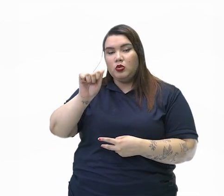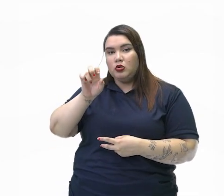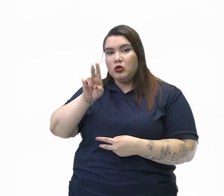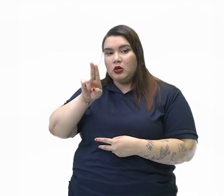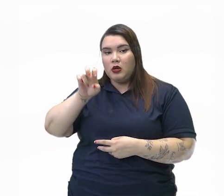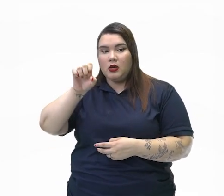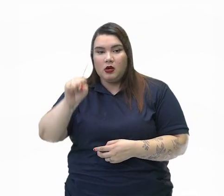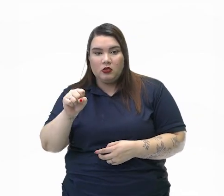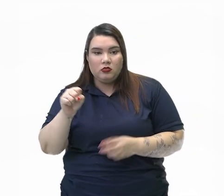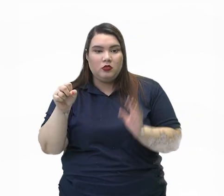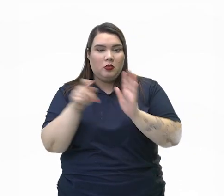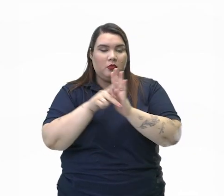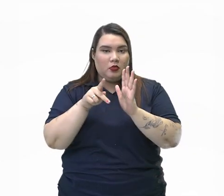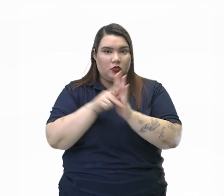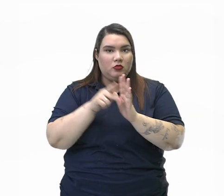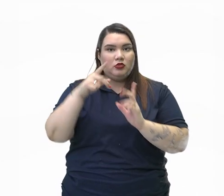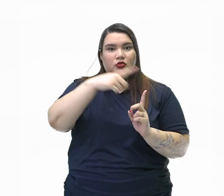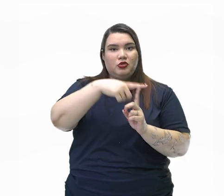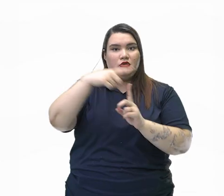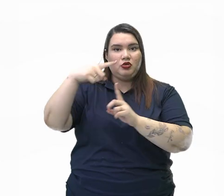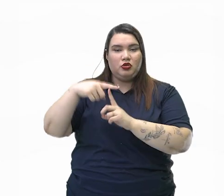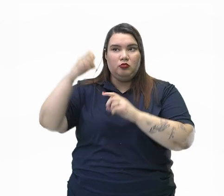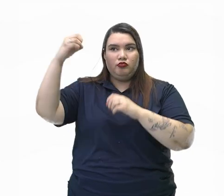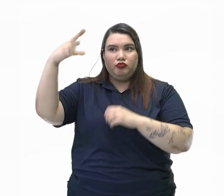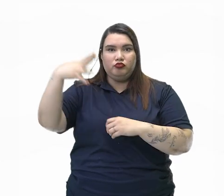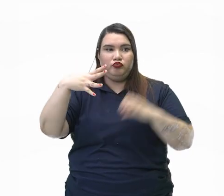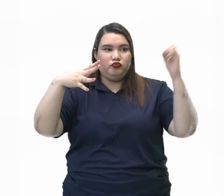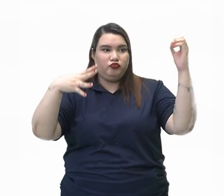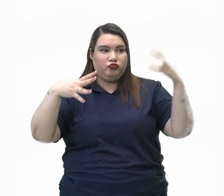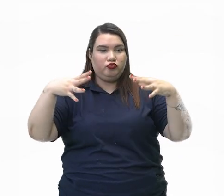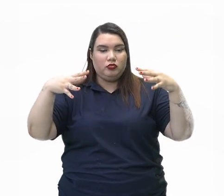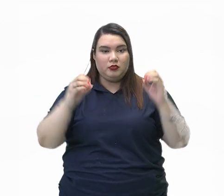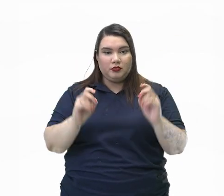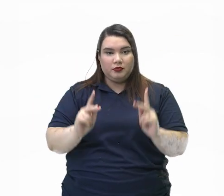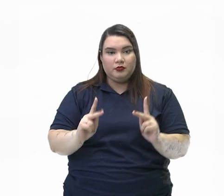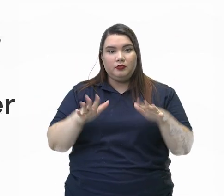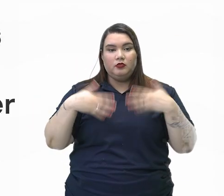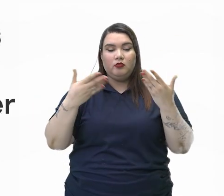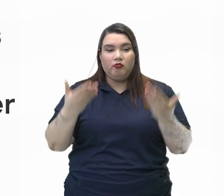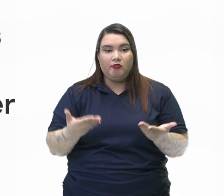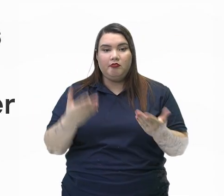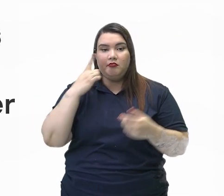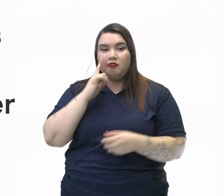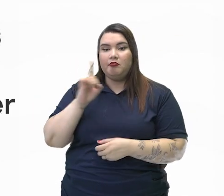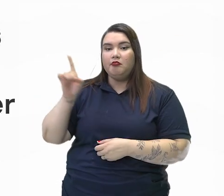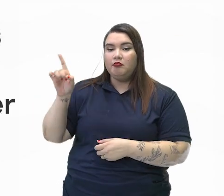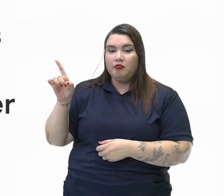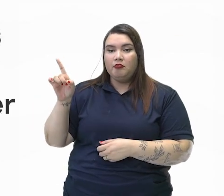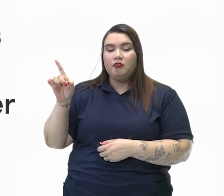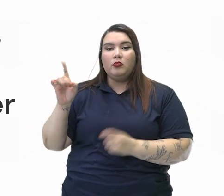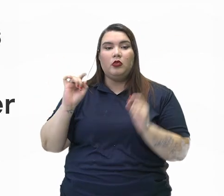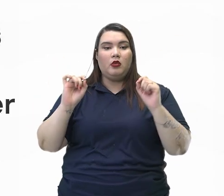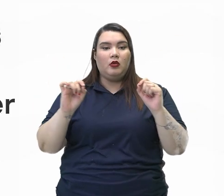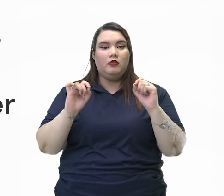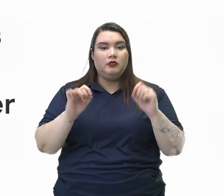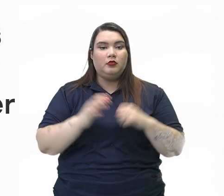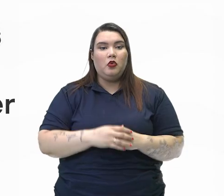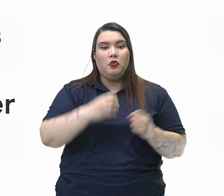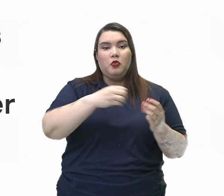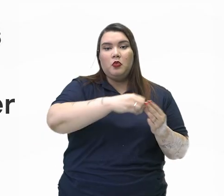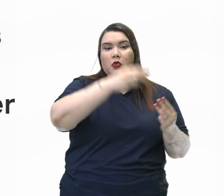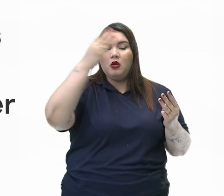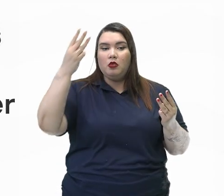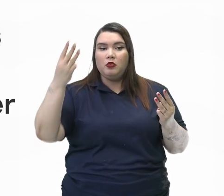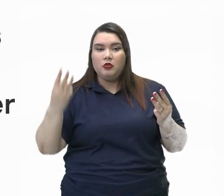graus formados pelos raios refletidos e refratados. Então, com base nisso, você tem o seguinte,